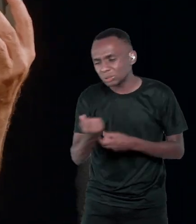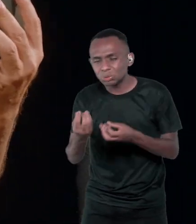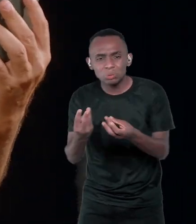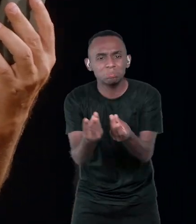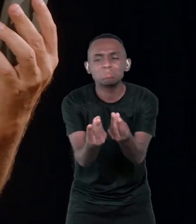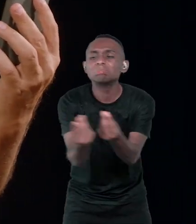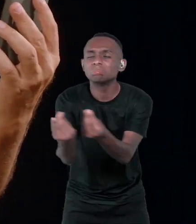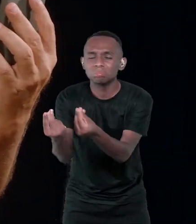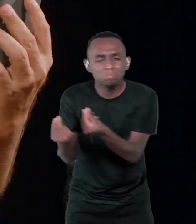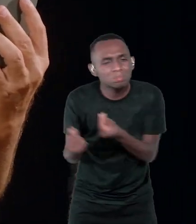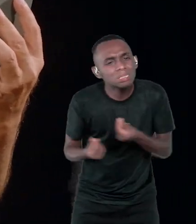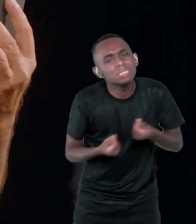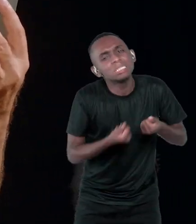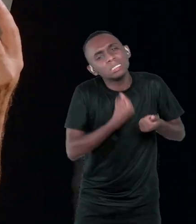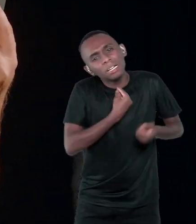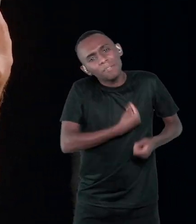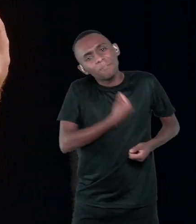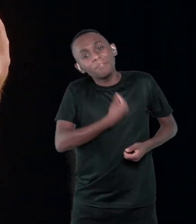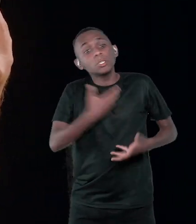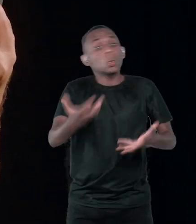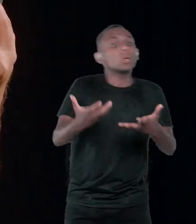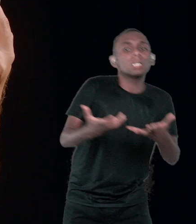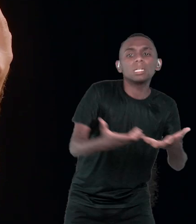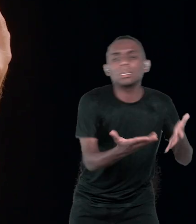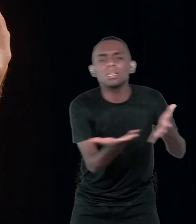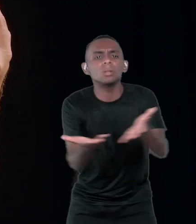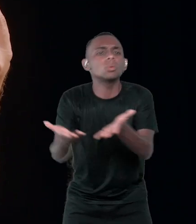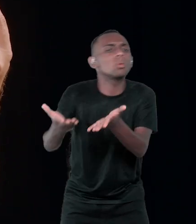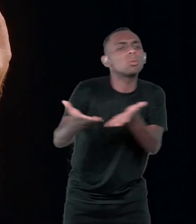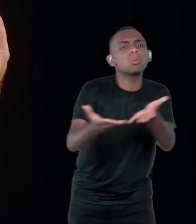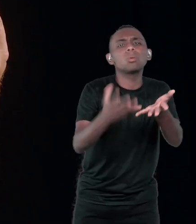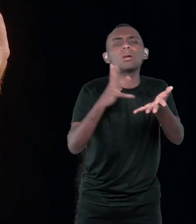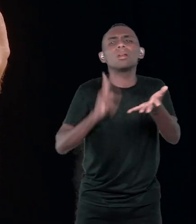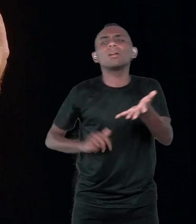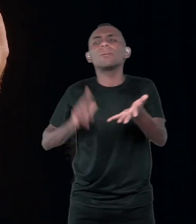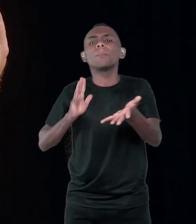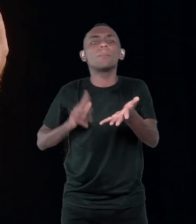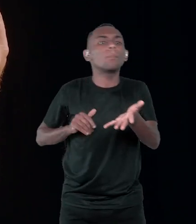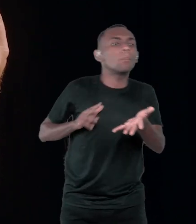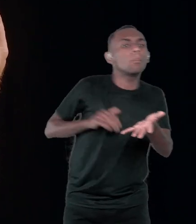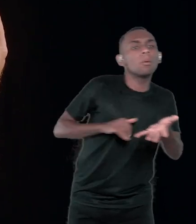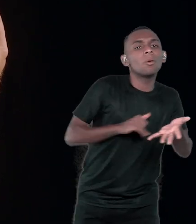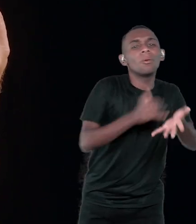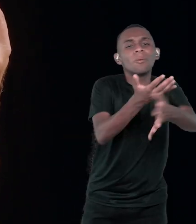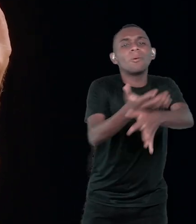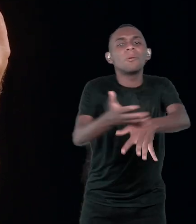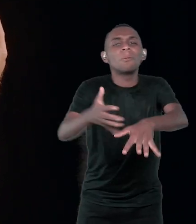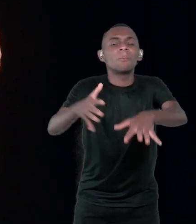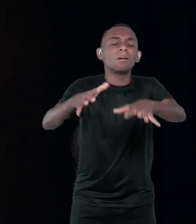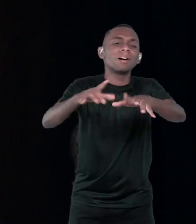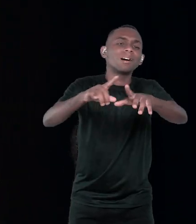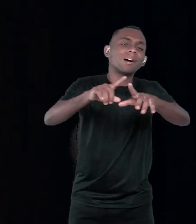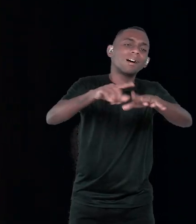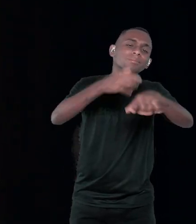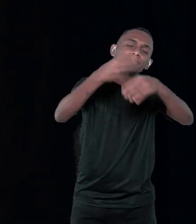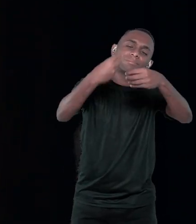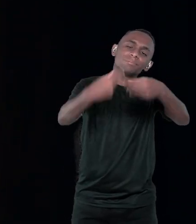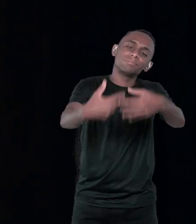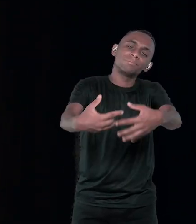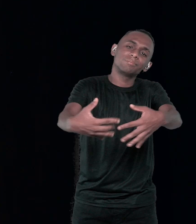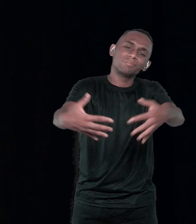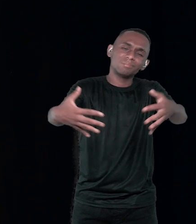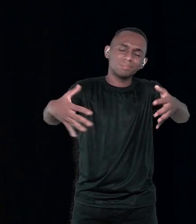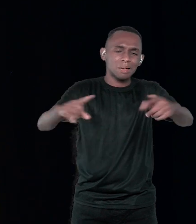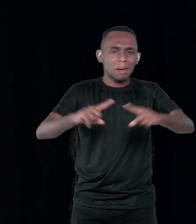lixo. Minha vida é passar. Eu queria passar lindo e limpo. E chegando ao meu destino, oceanar. Não